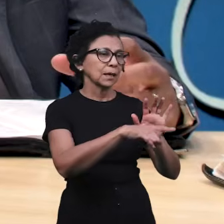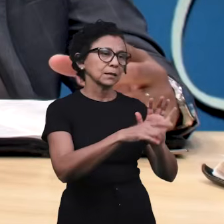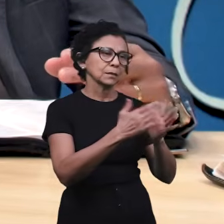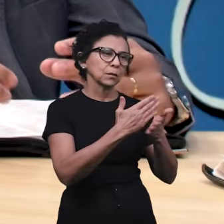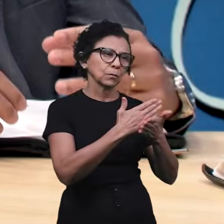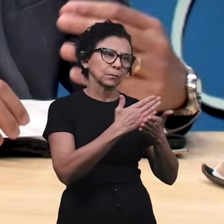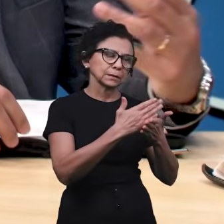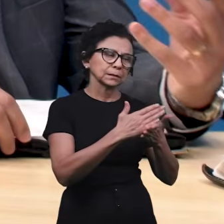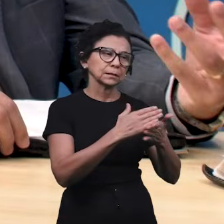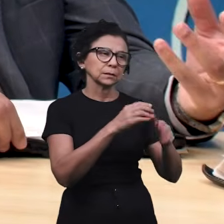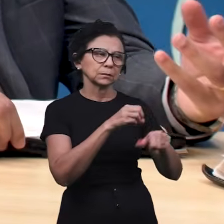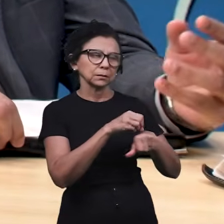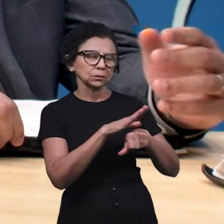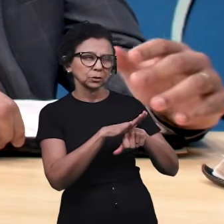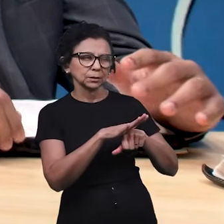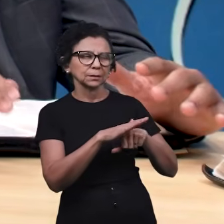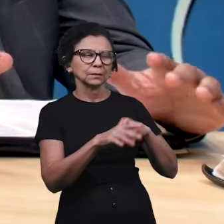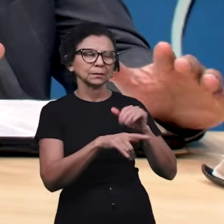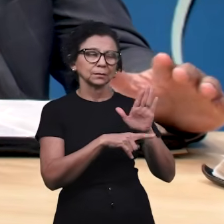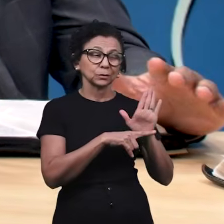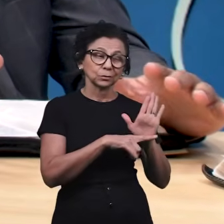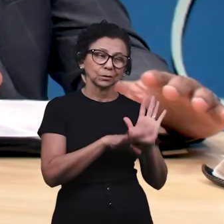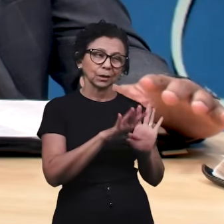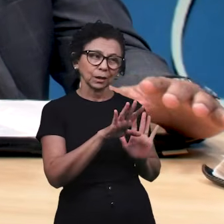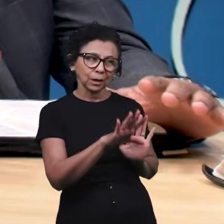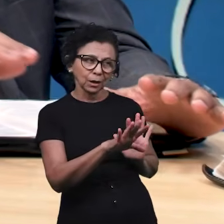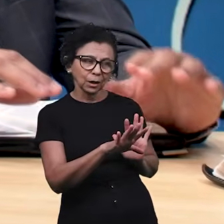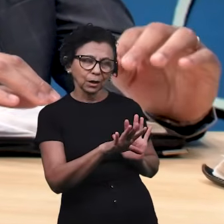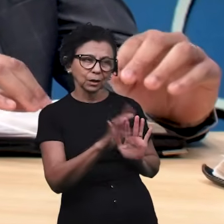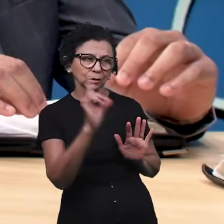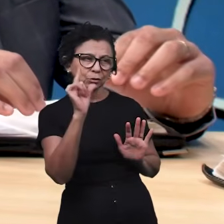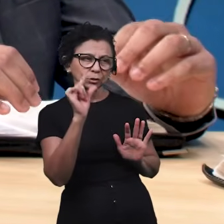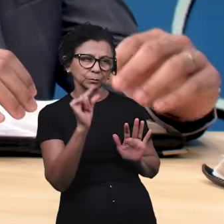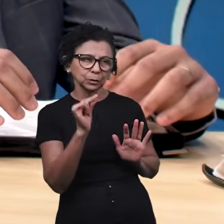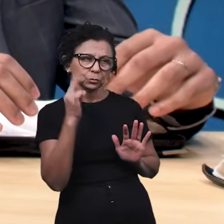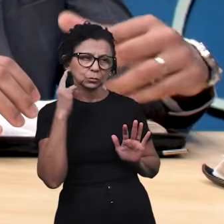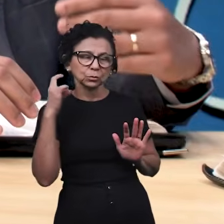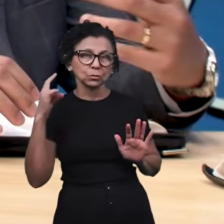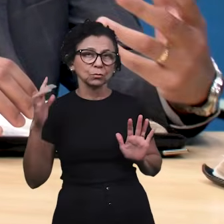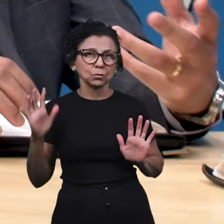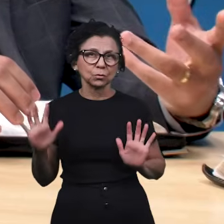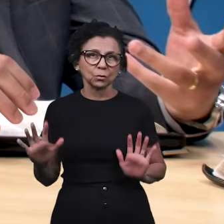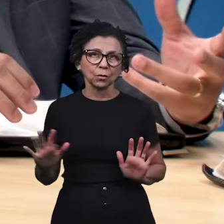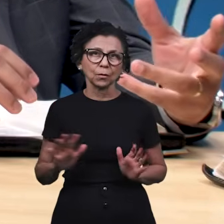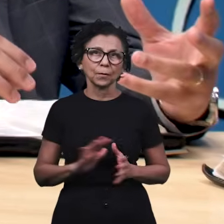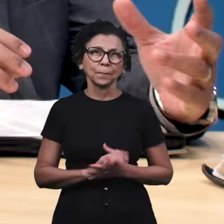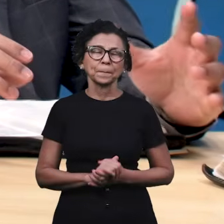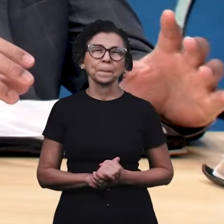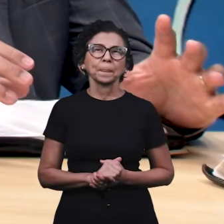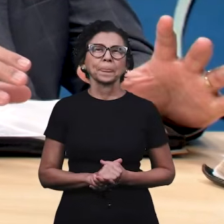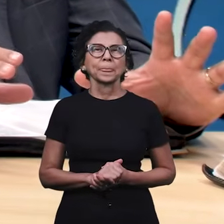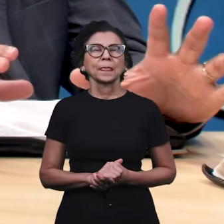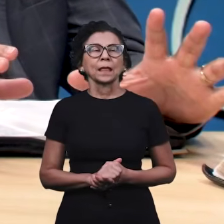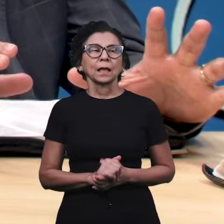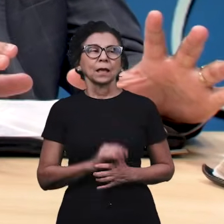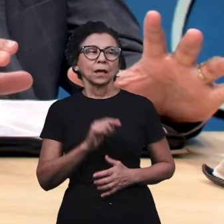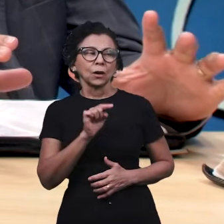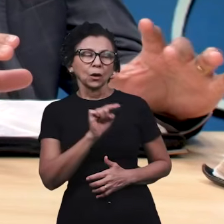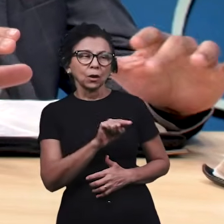um conselho, uma ajuda, maneira no som, maneira às vezes em